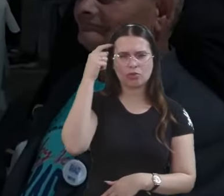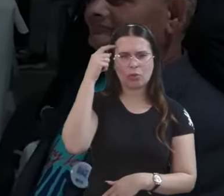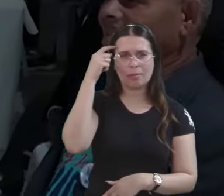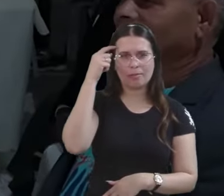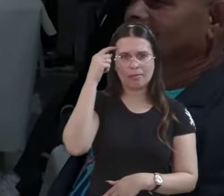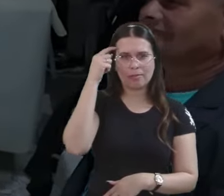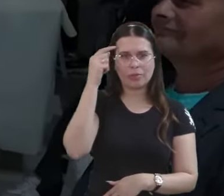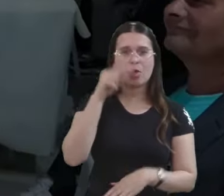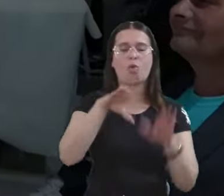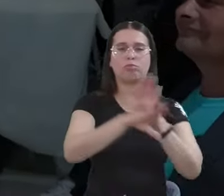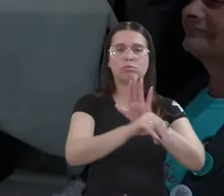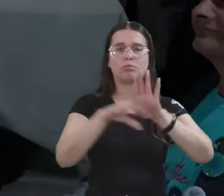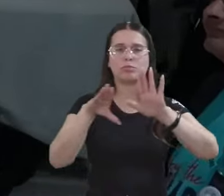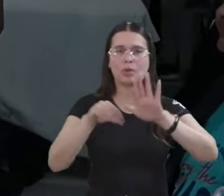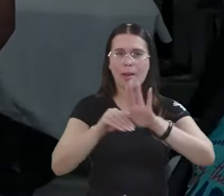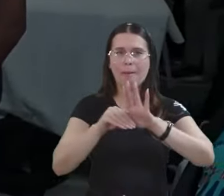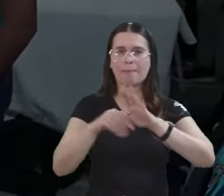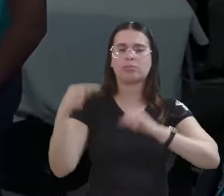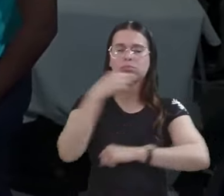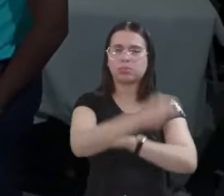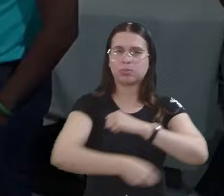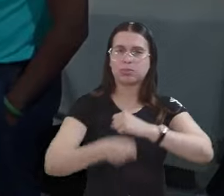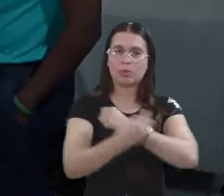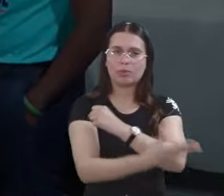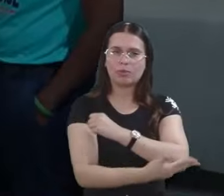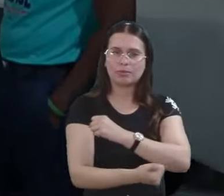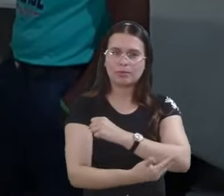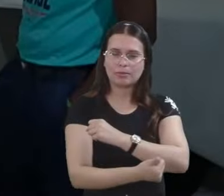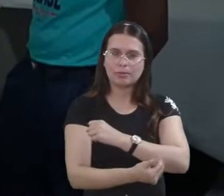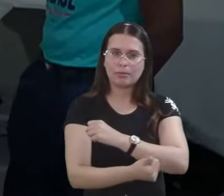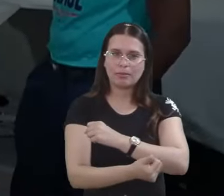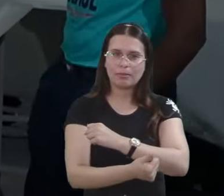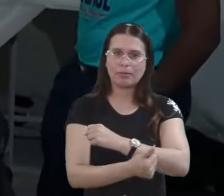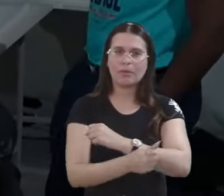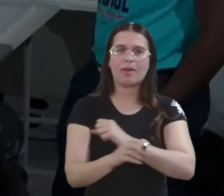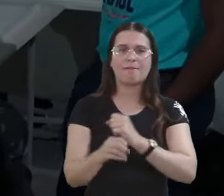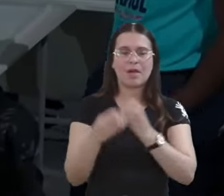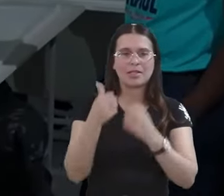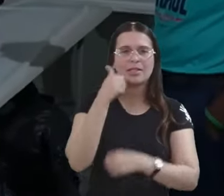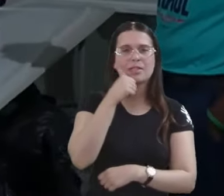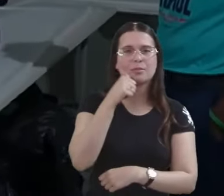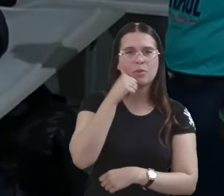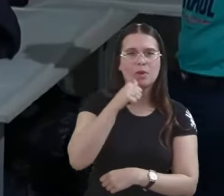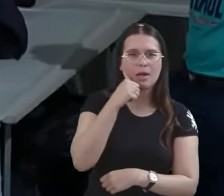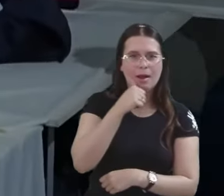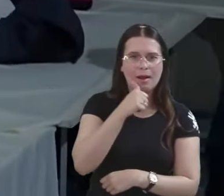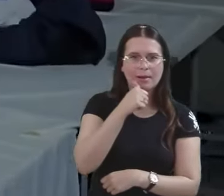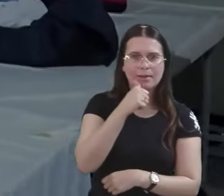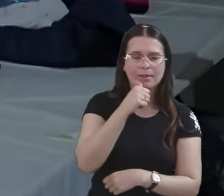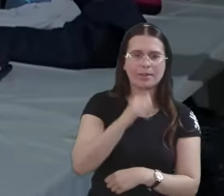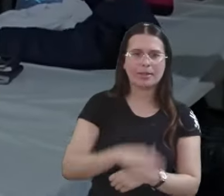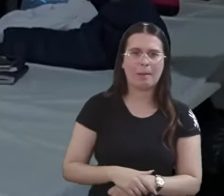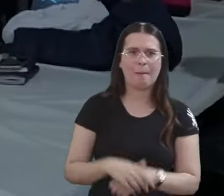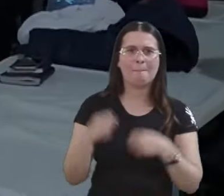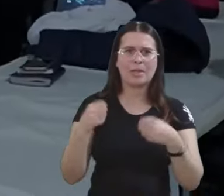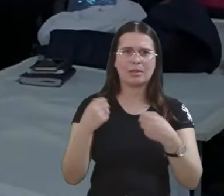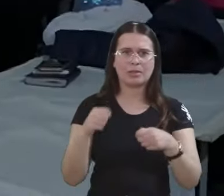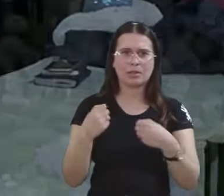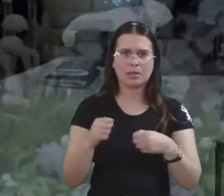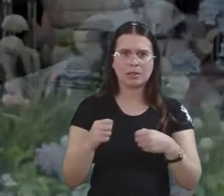o MADEMP aqui? Chamar aqui o CONAMP aqui? Tem que fechar o